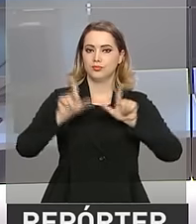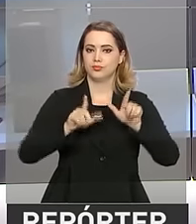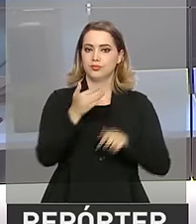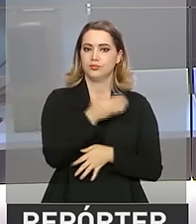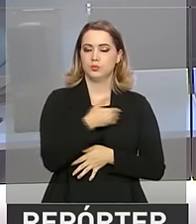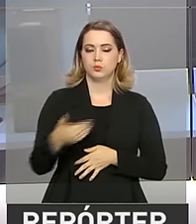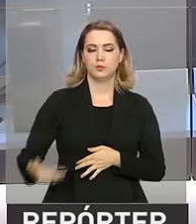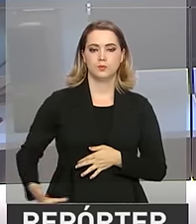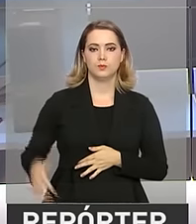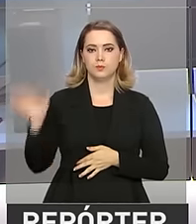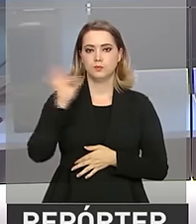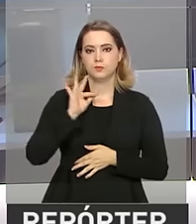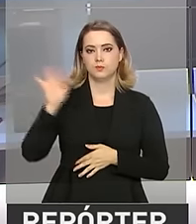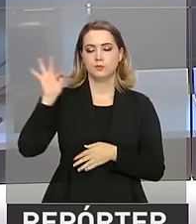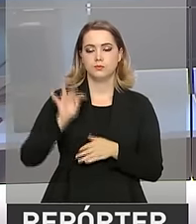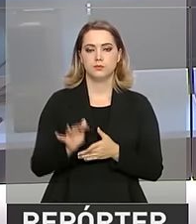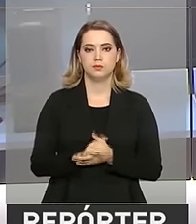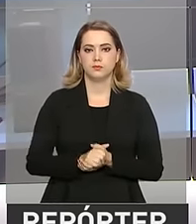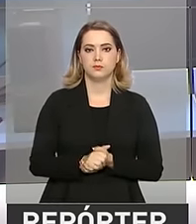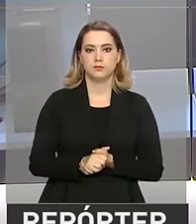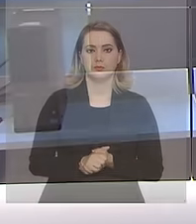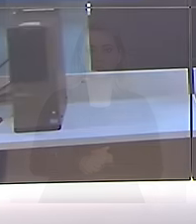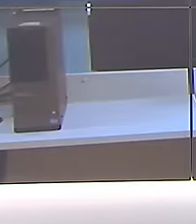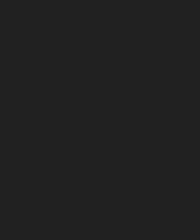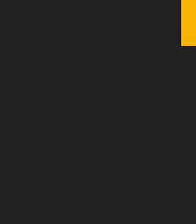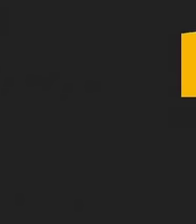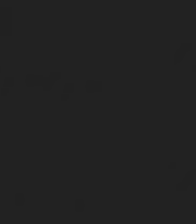NBR a TV do Governo